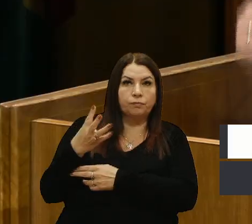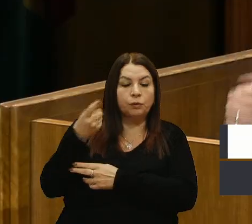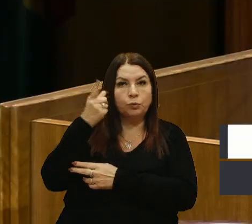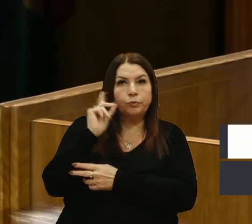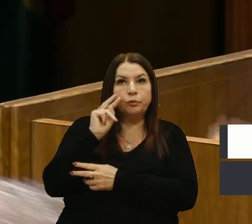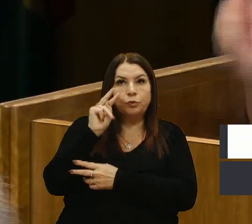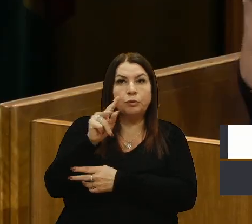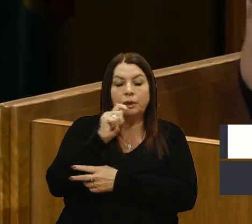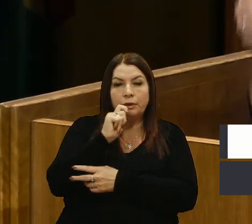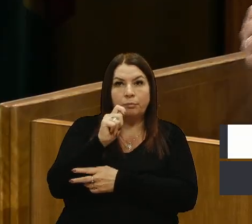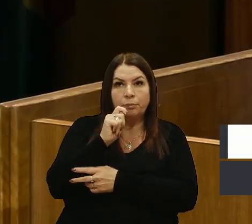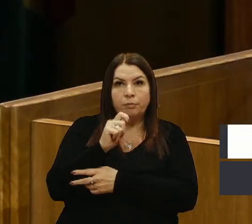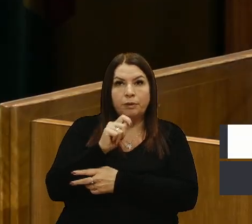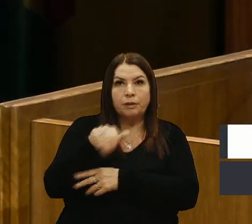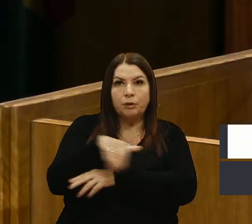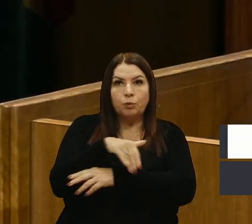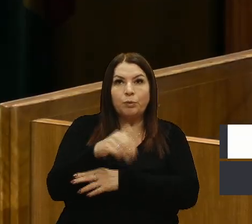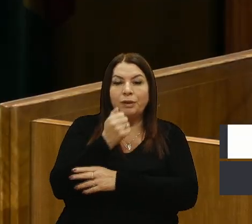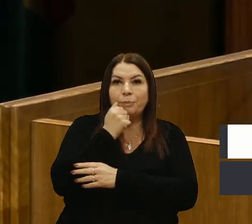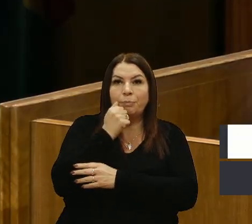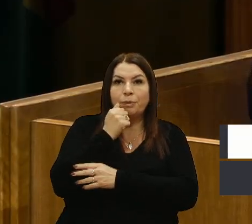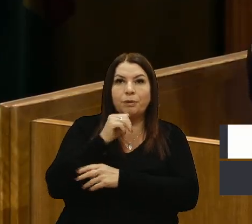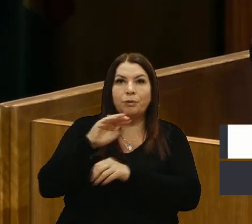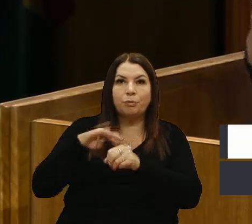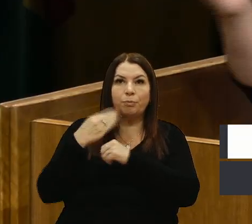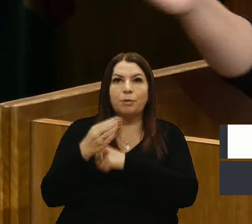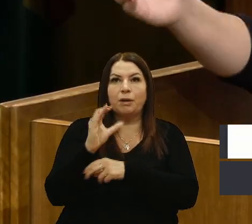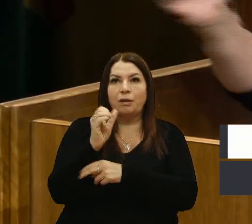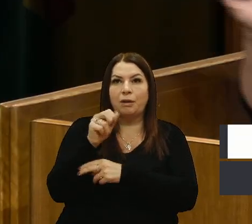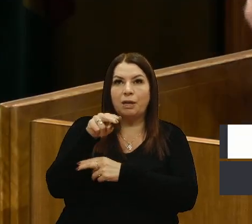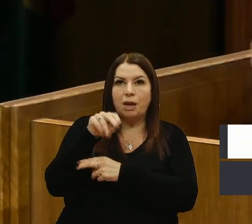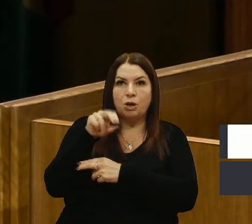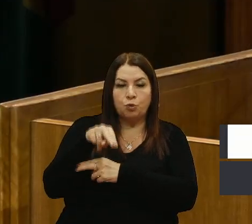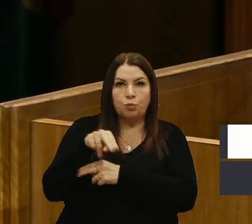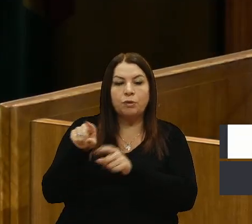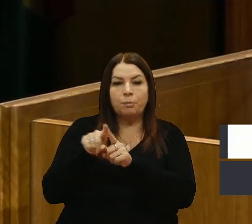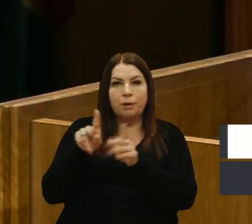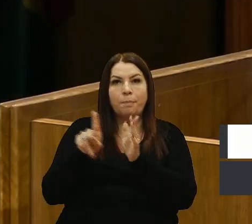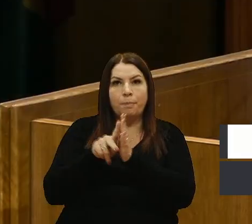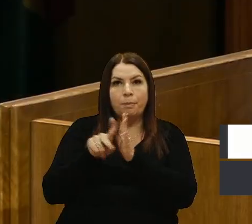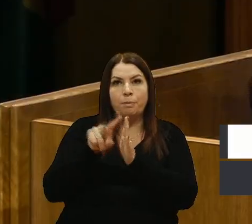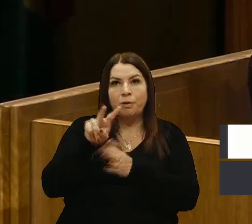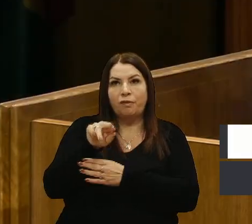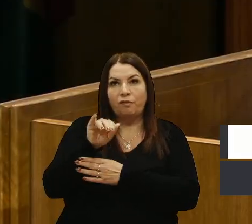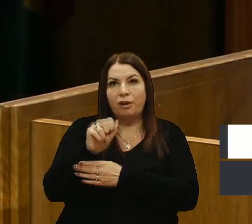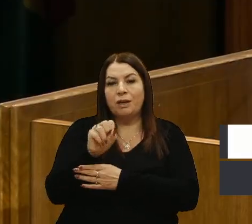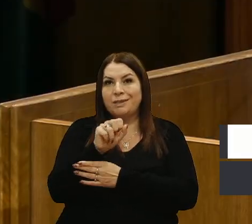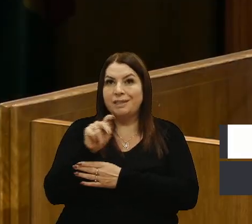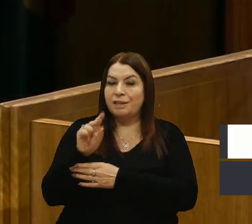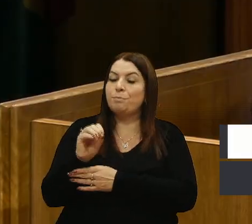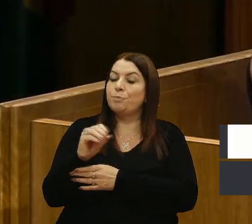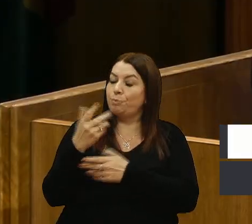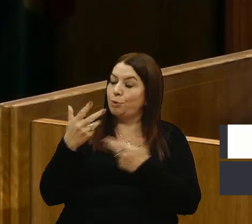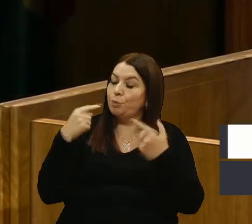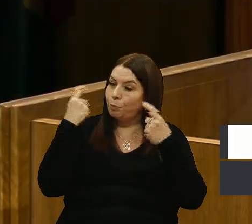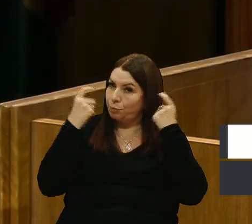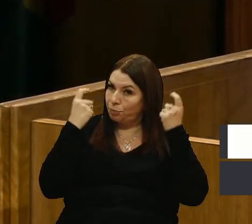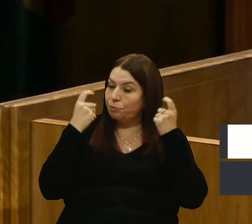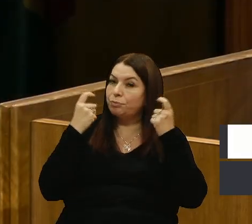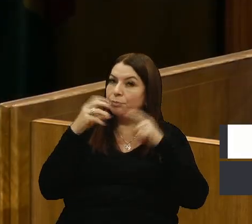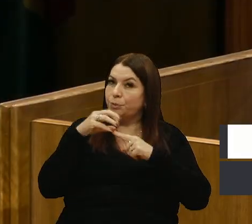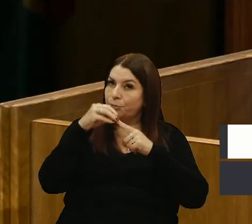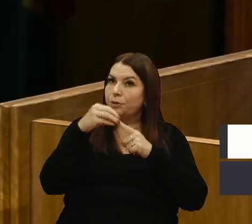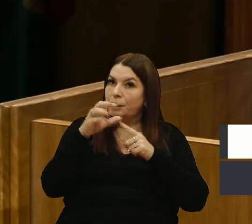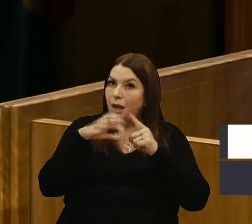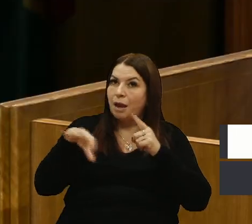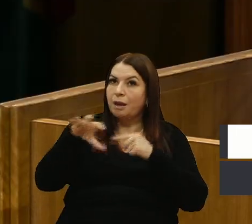olhar a reportagem da Rua das Pedras, lá no bairro Quênio, ou então propriamente da Vila Sapo, é uma situação que nos preocupa, principalmente as